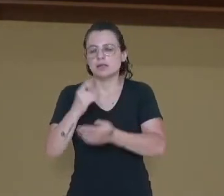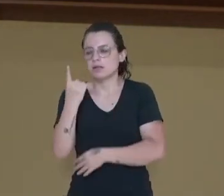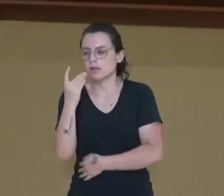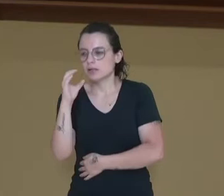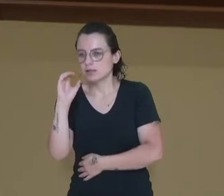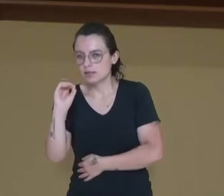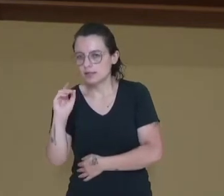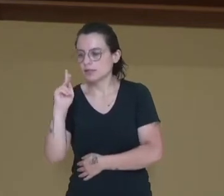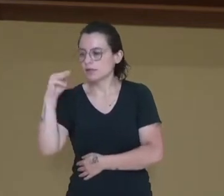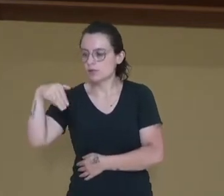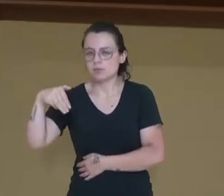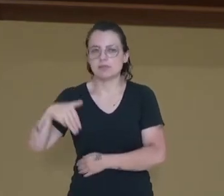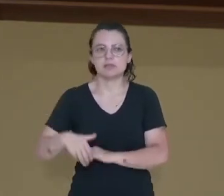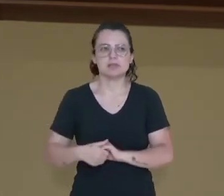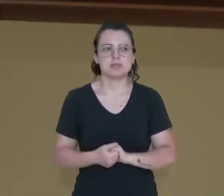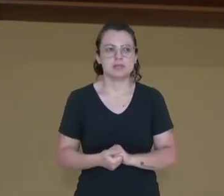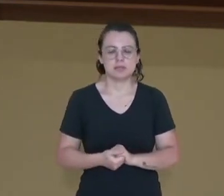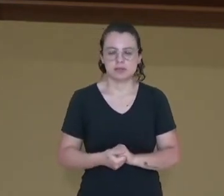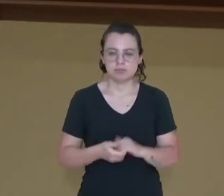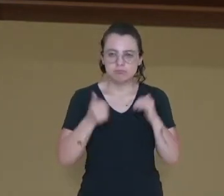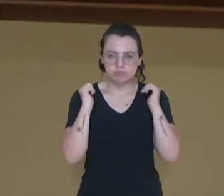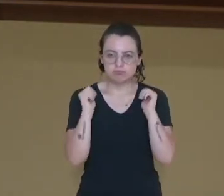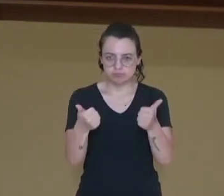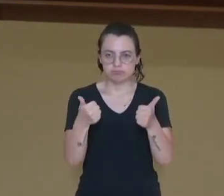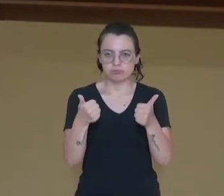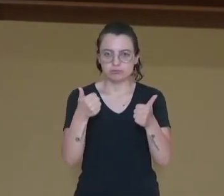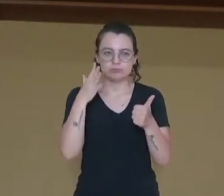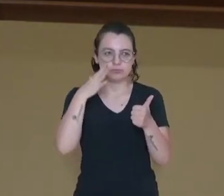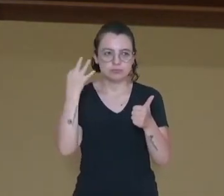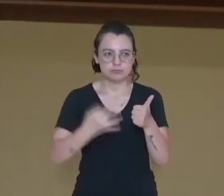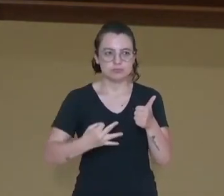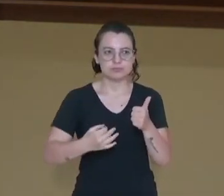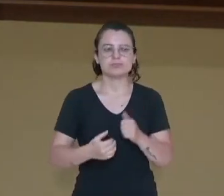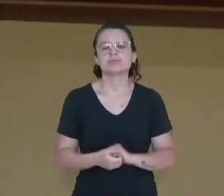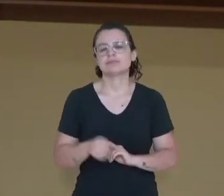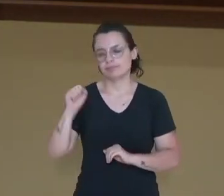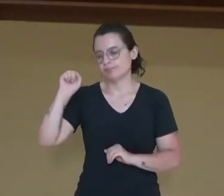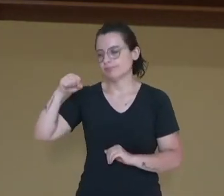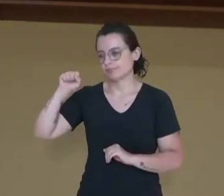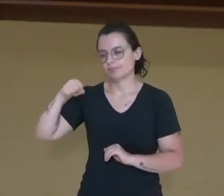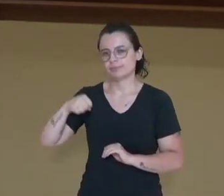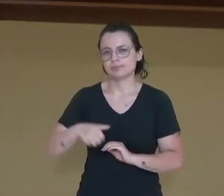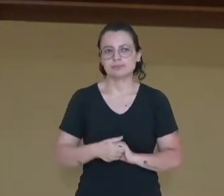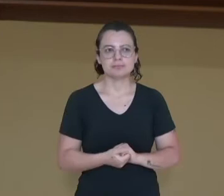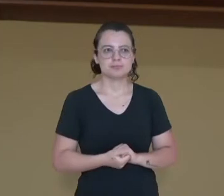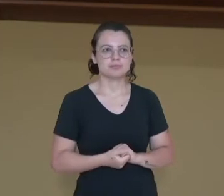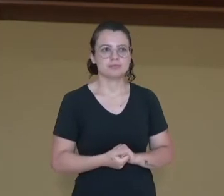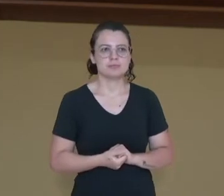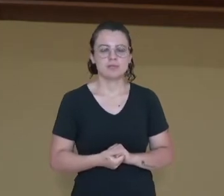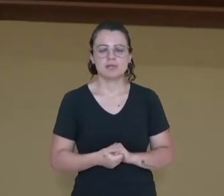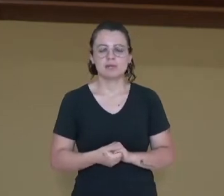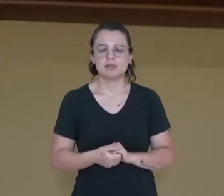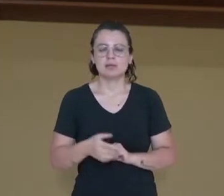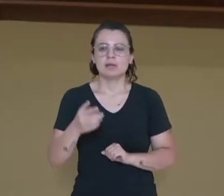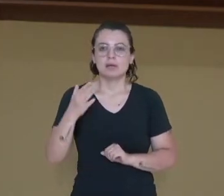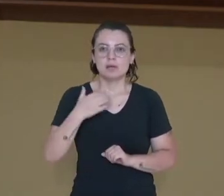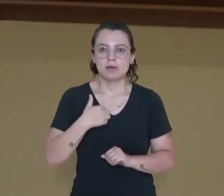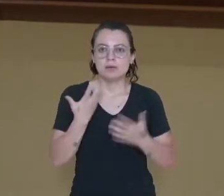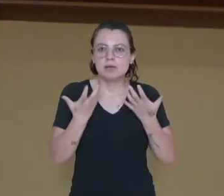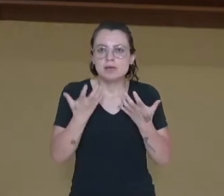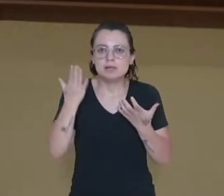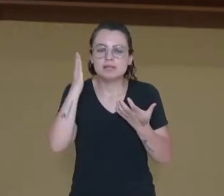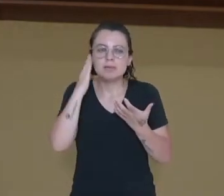10 quilômetros. Concordam que é isso que está dizendo aqui? Então, para eu saber quanto que